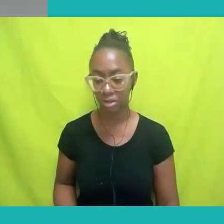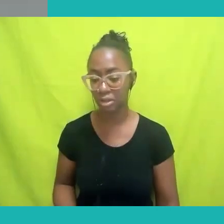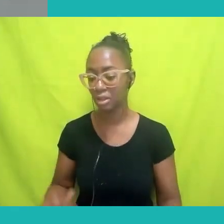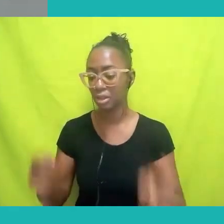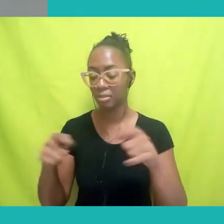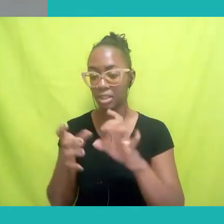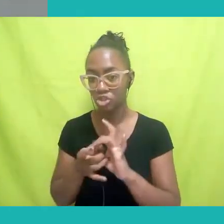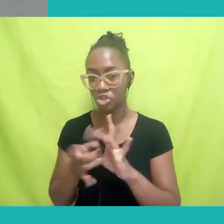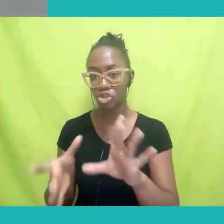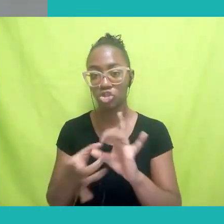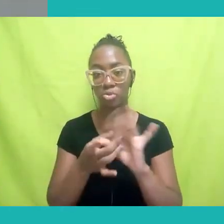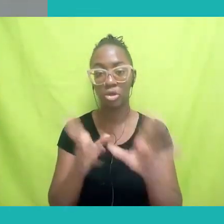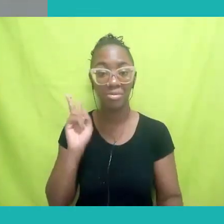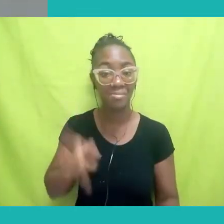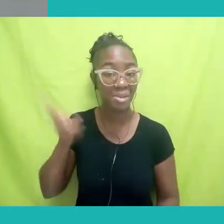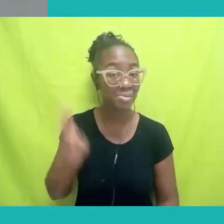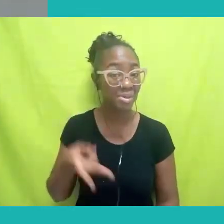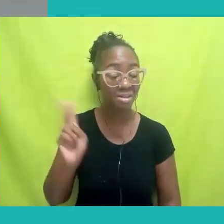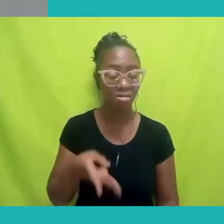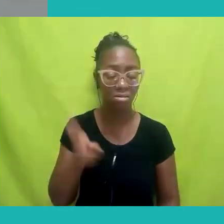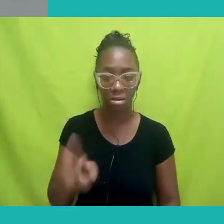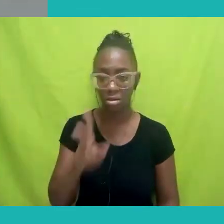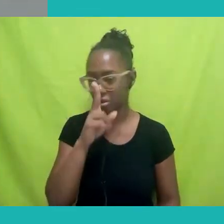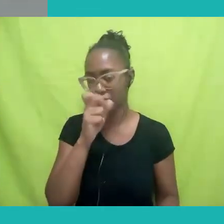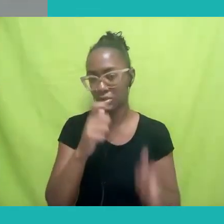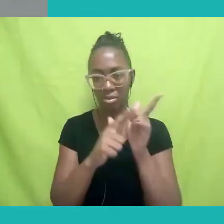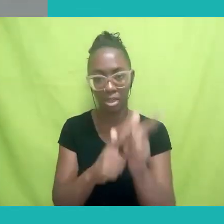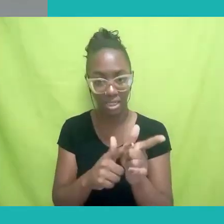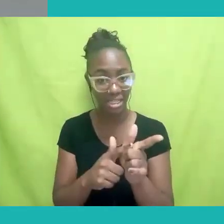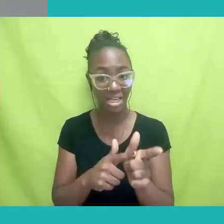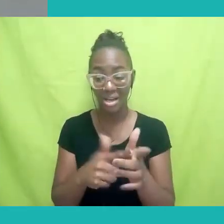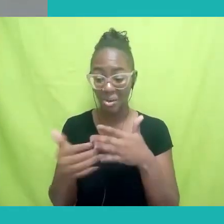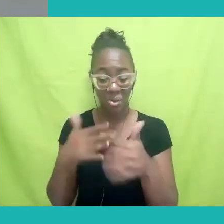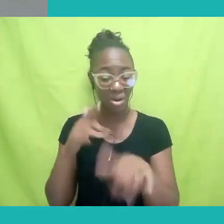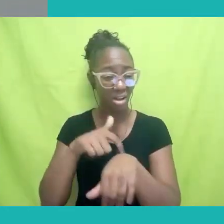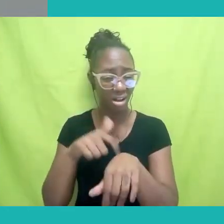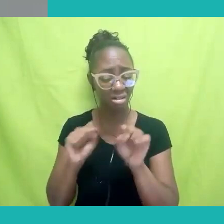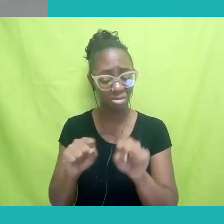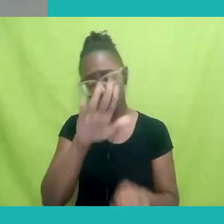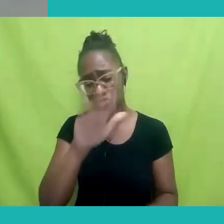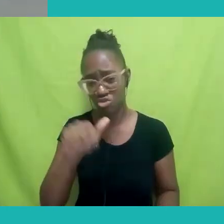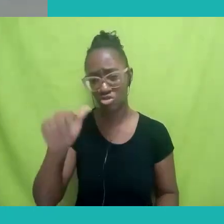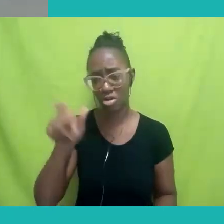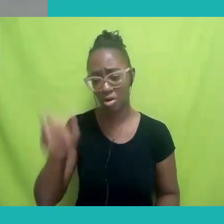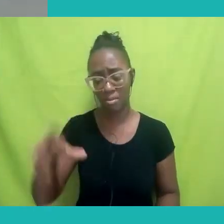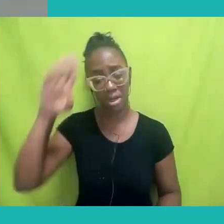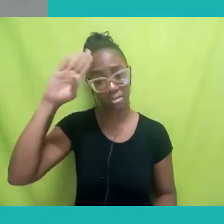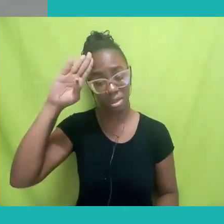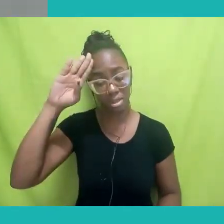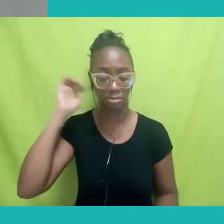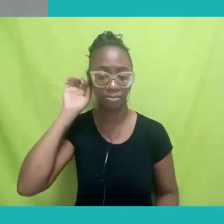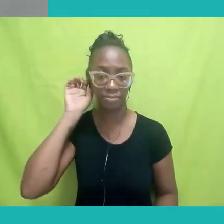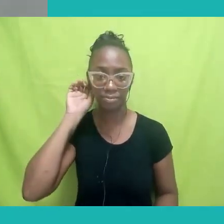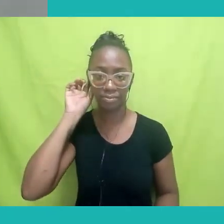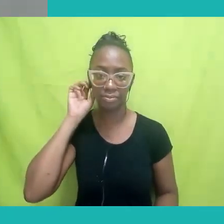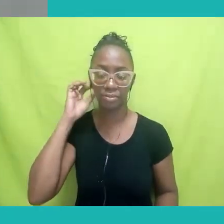disponibilidade permanente. As Forças Armadas, em qualquer momento, pode estar acionando esse militar. Então, é um militar que ele tem